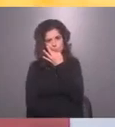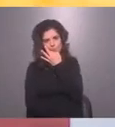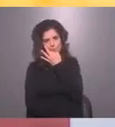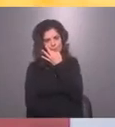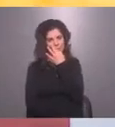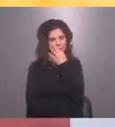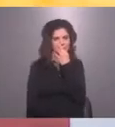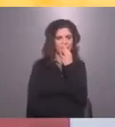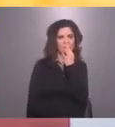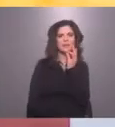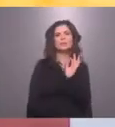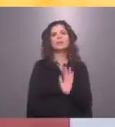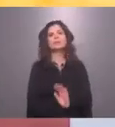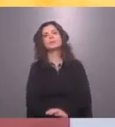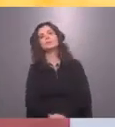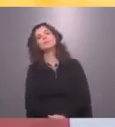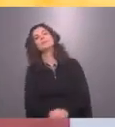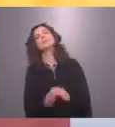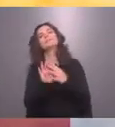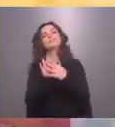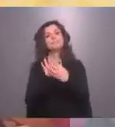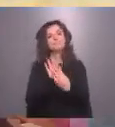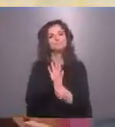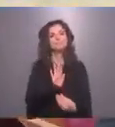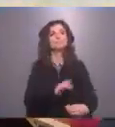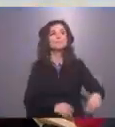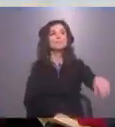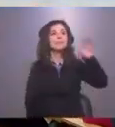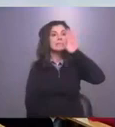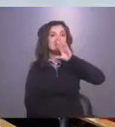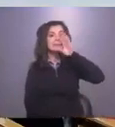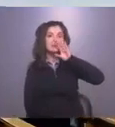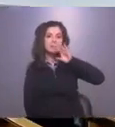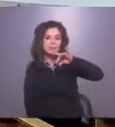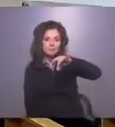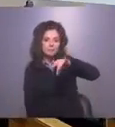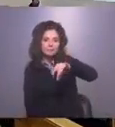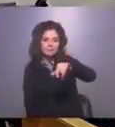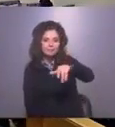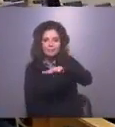Thank you.